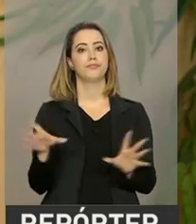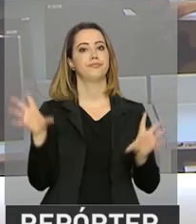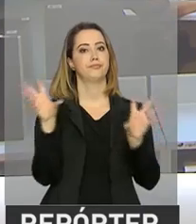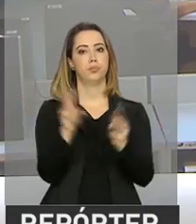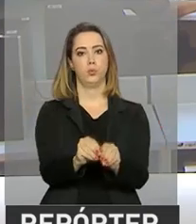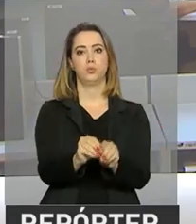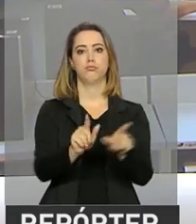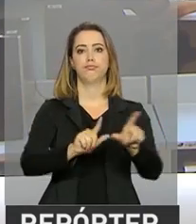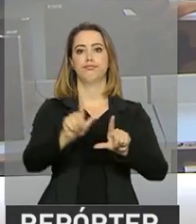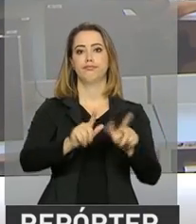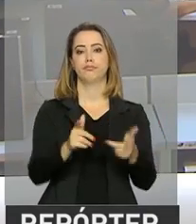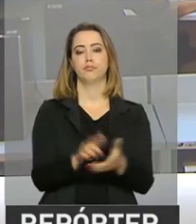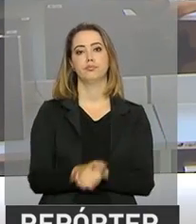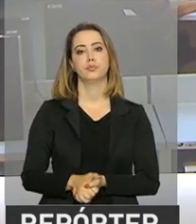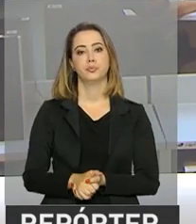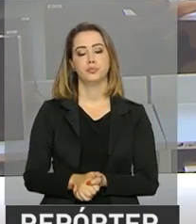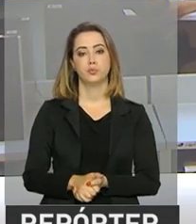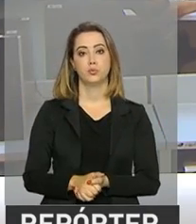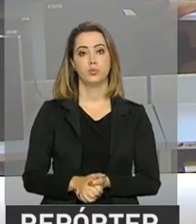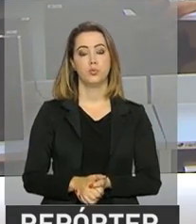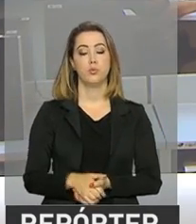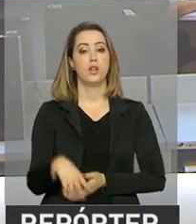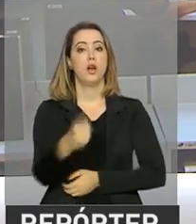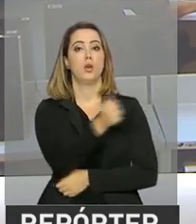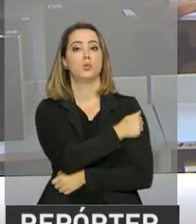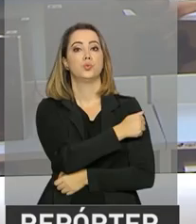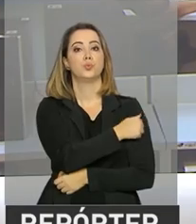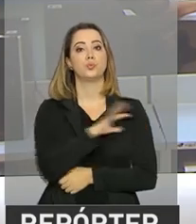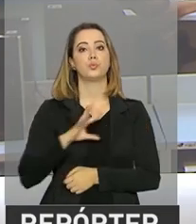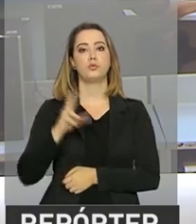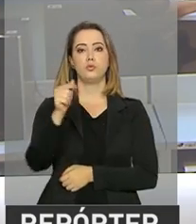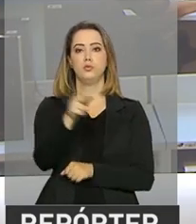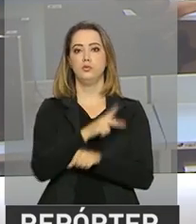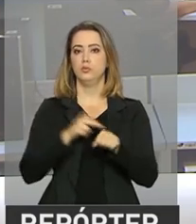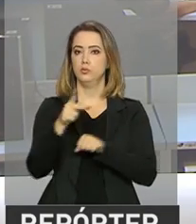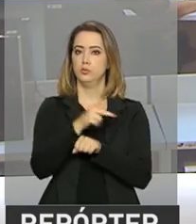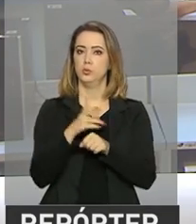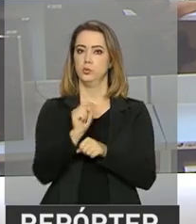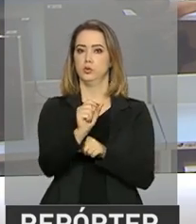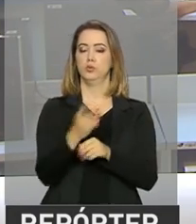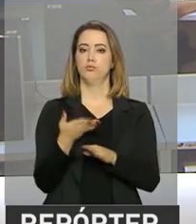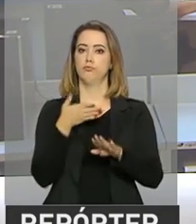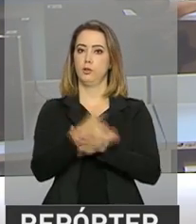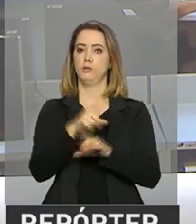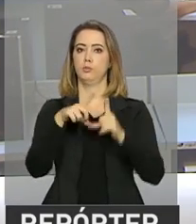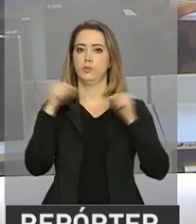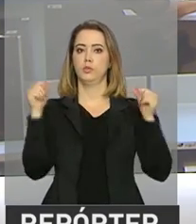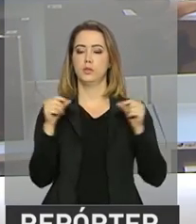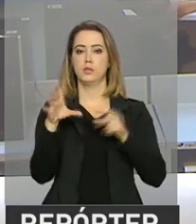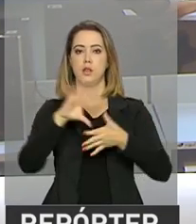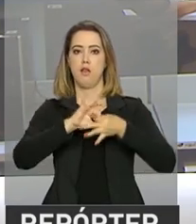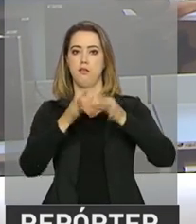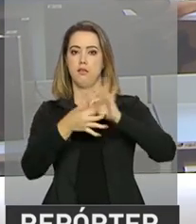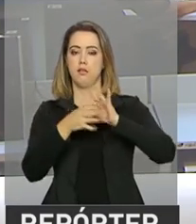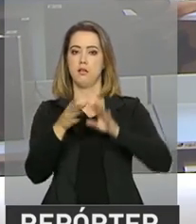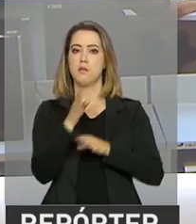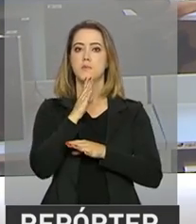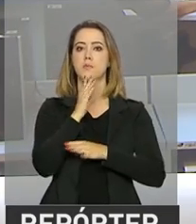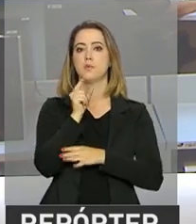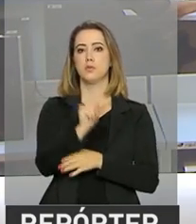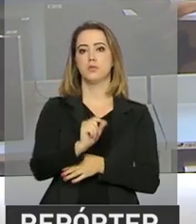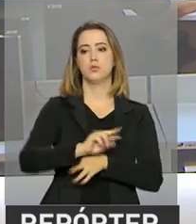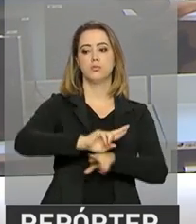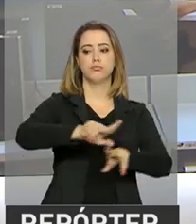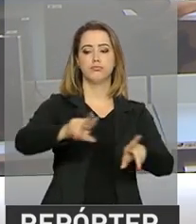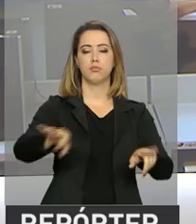televisão. Estudantes de todo o país participam em Brasília da Olimpíada do Conhecimento, a maior competição de profissões técnicas